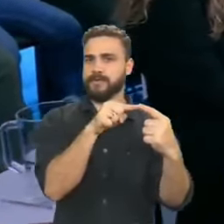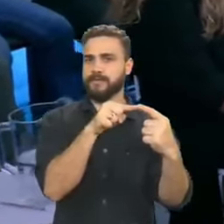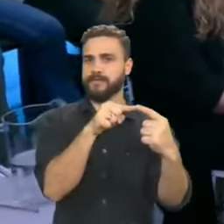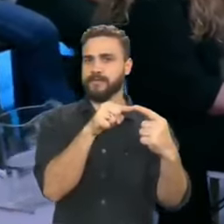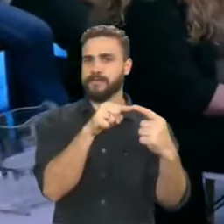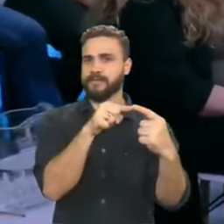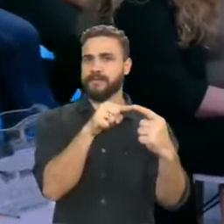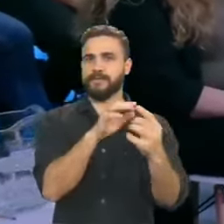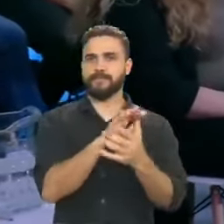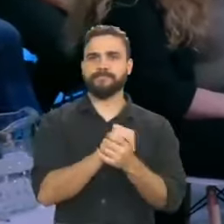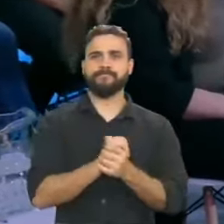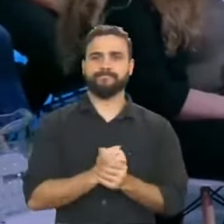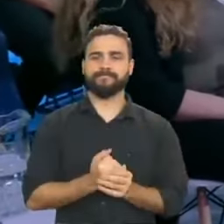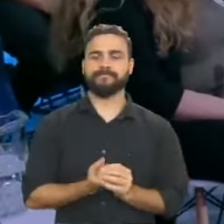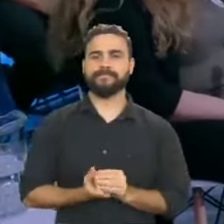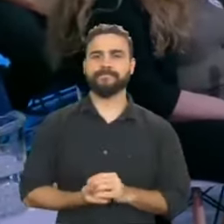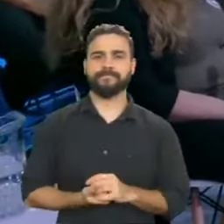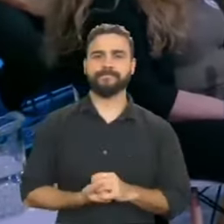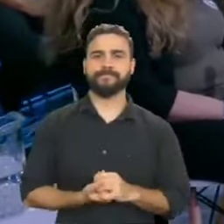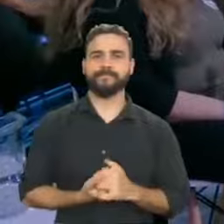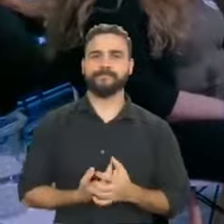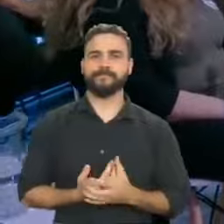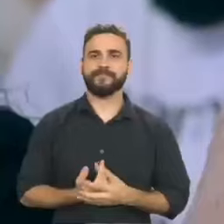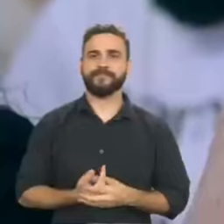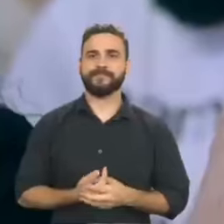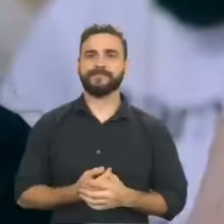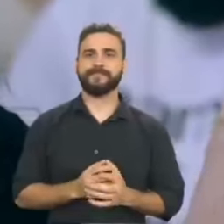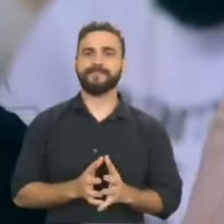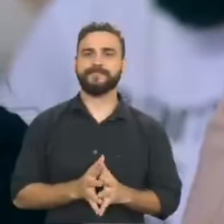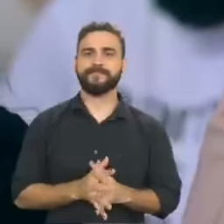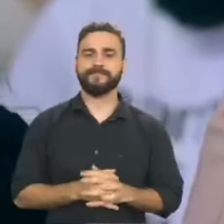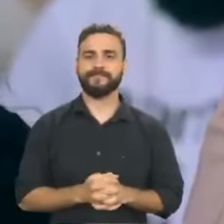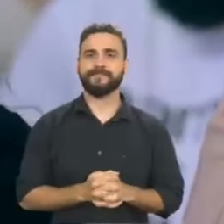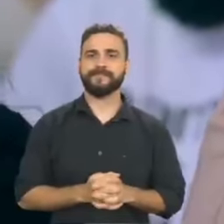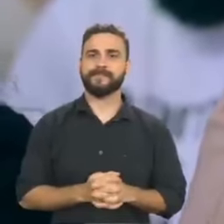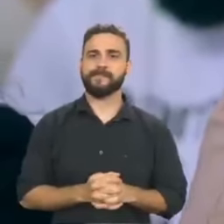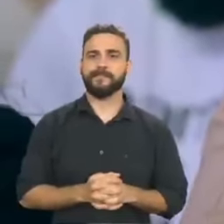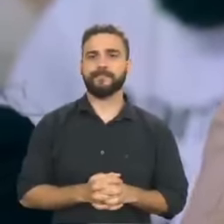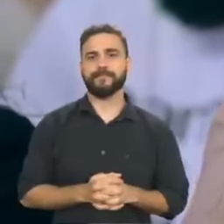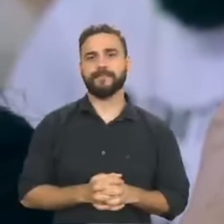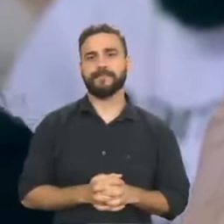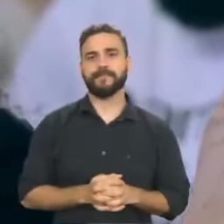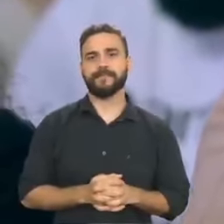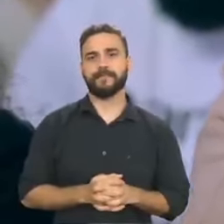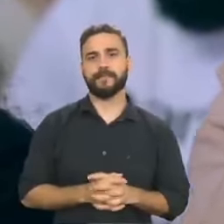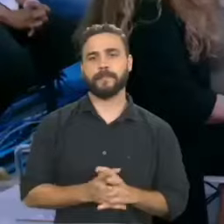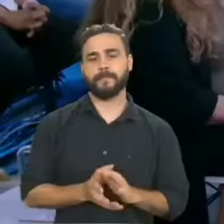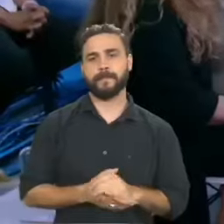subsidiariamente... Eu vou entrar nesse mistério aí que tu falou aí, essa língua estranha. Subsidiariamente, de modo